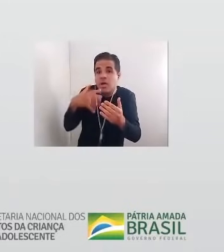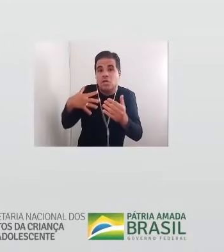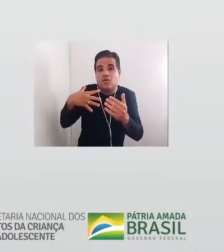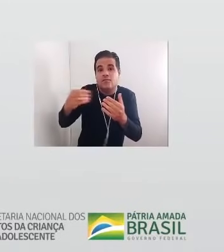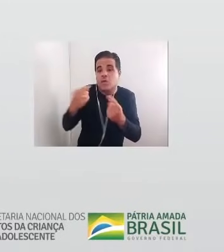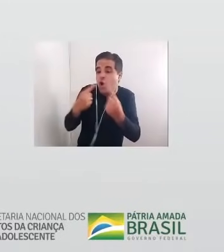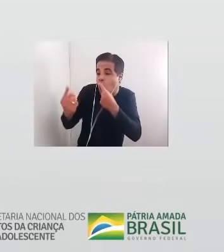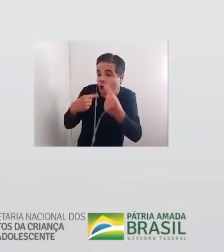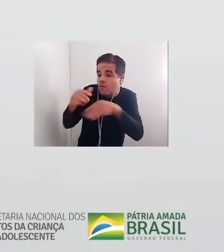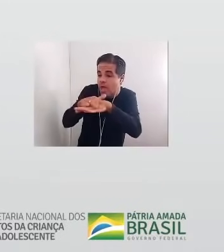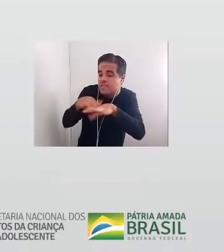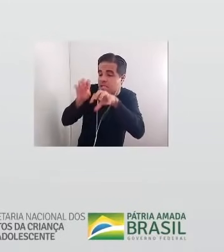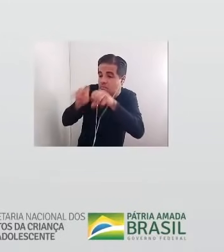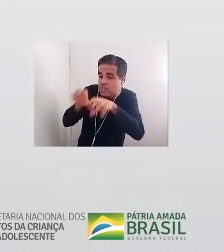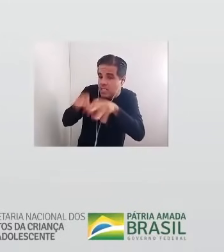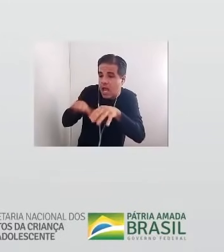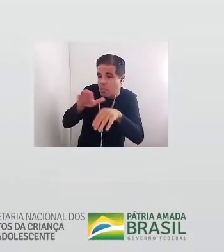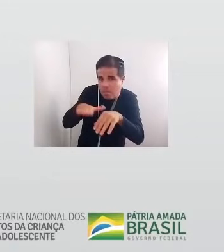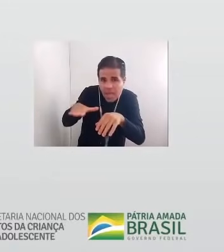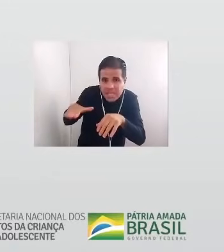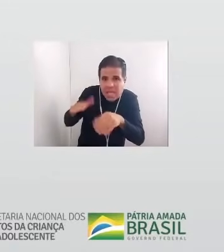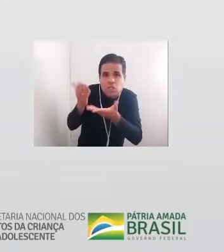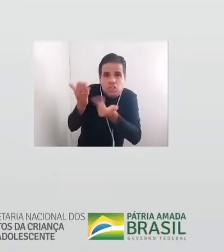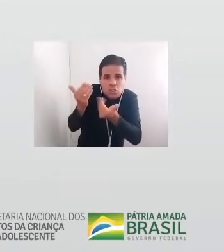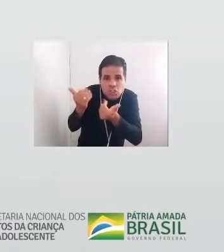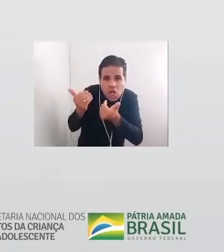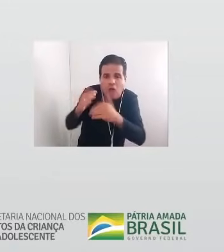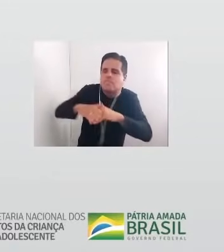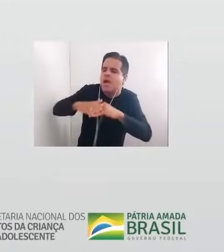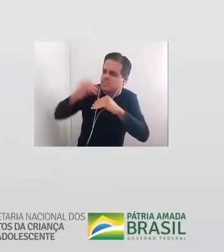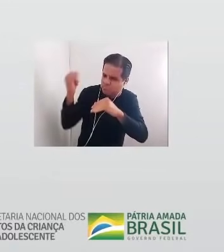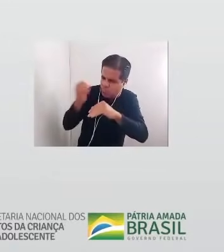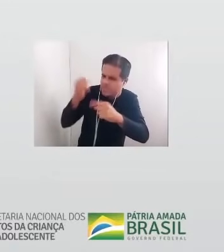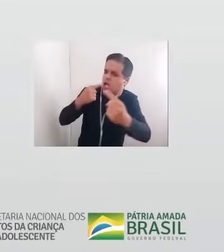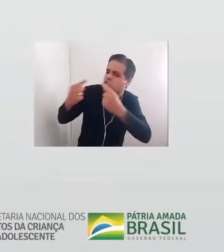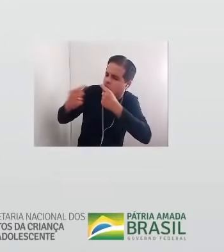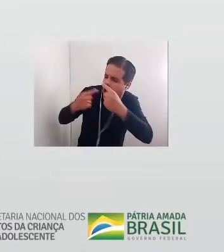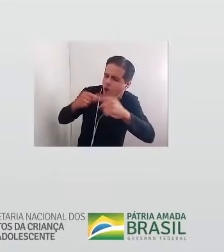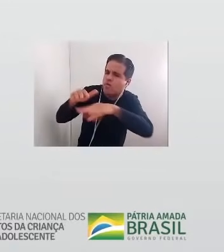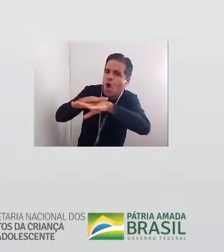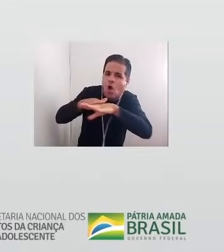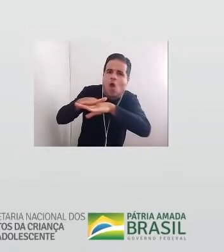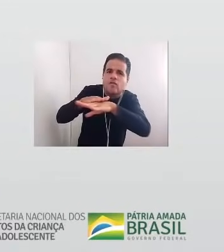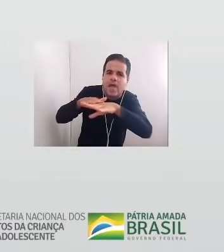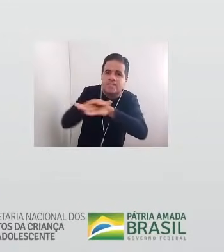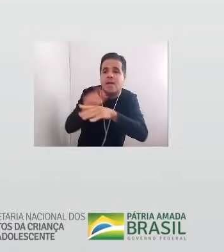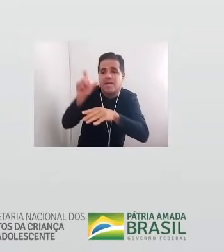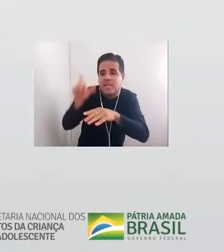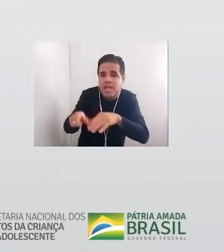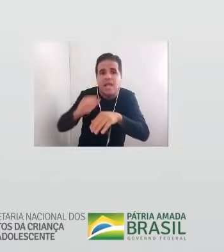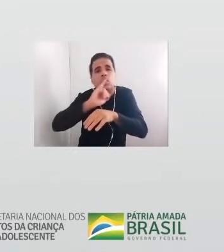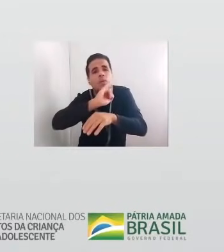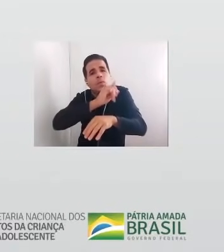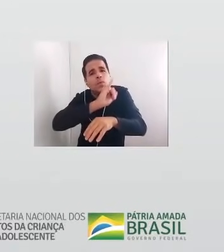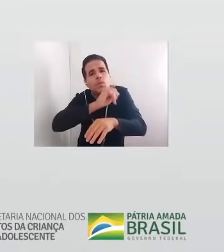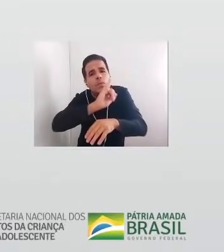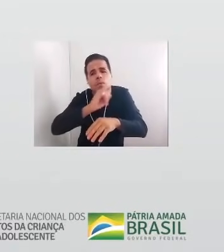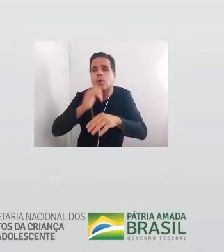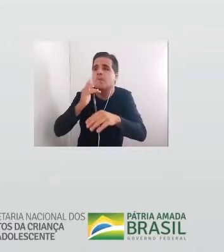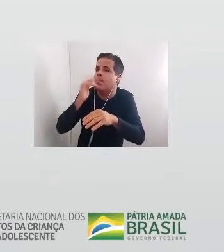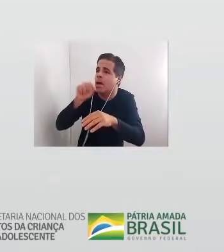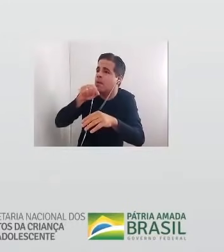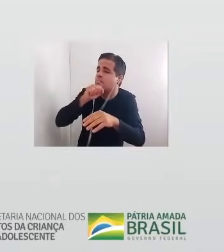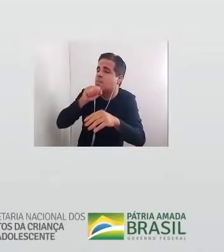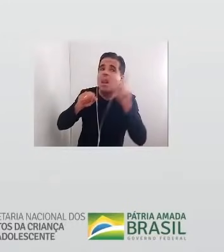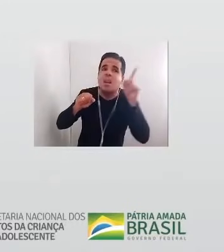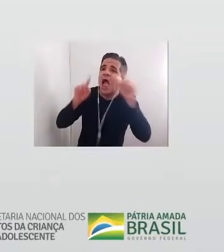mais pequenos, quanto mais jovens, mais importante será essa conversa, para que eles contem o que tem acontecido na sala de aula, como